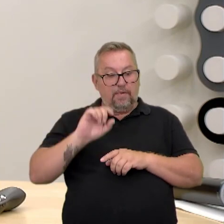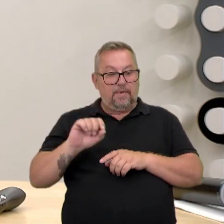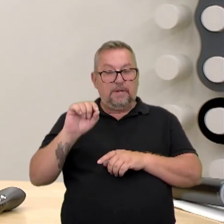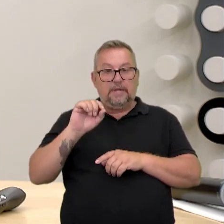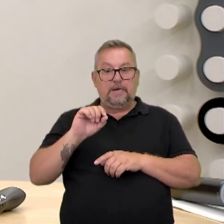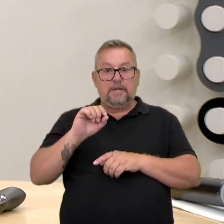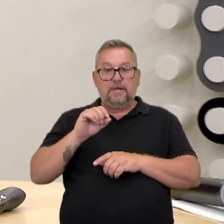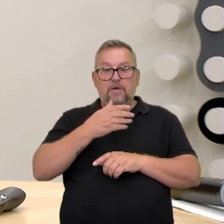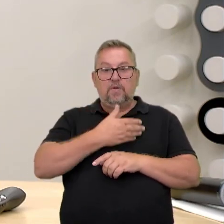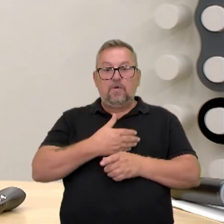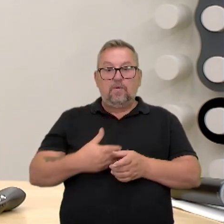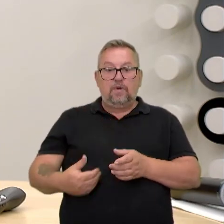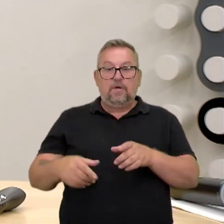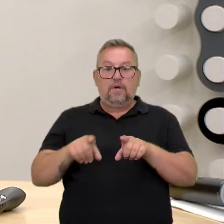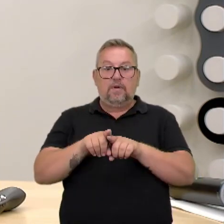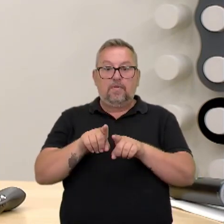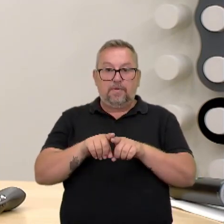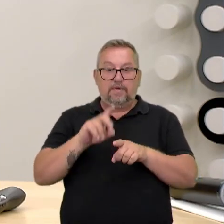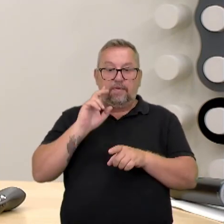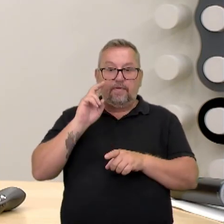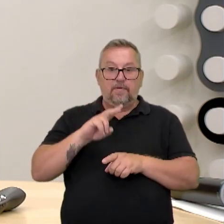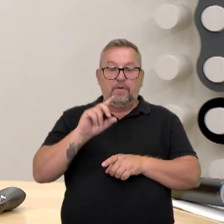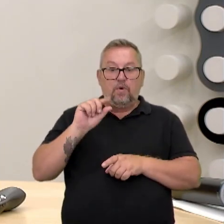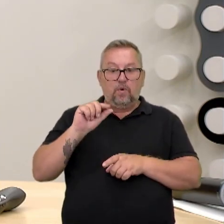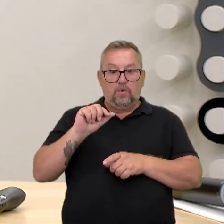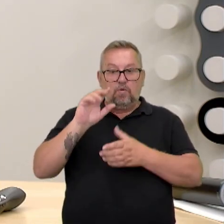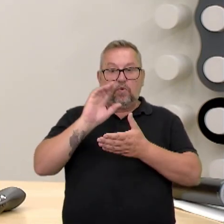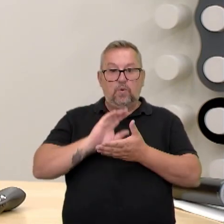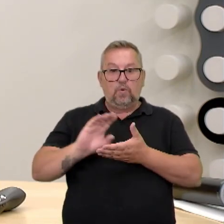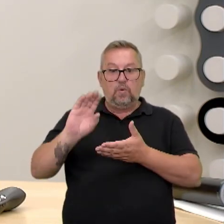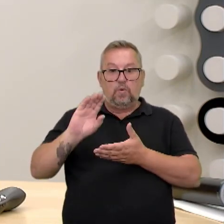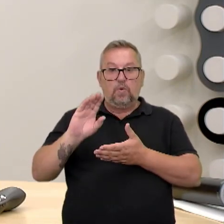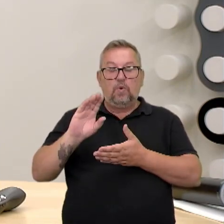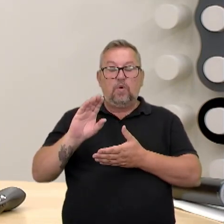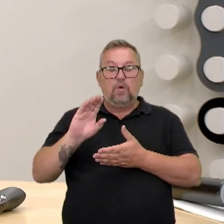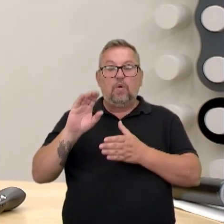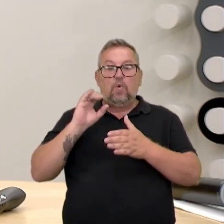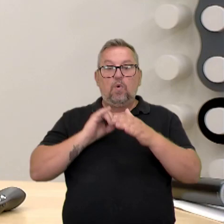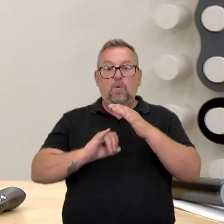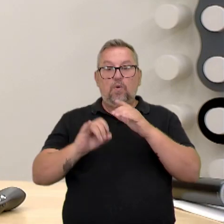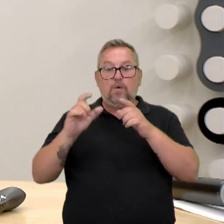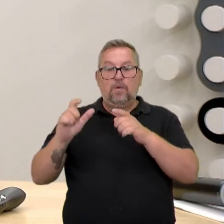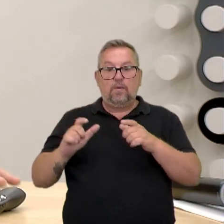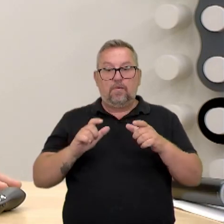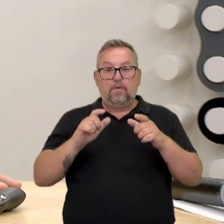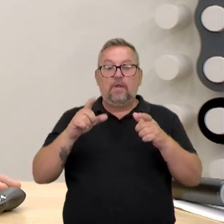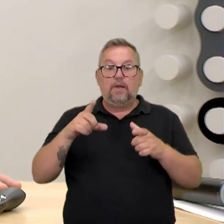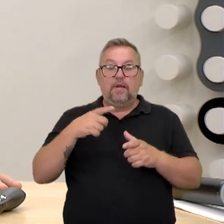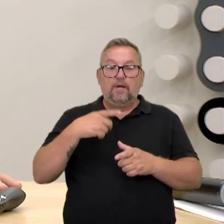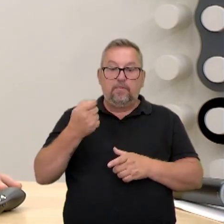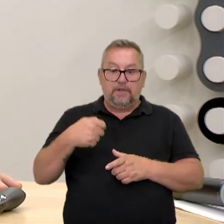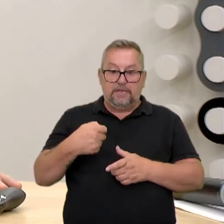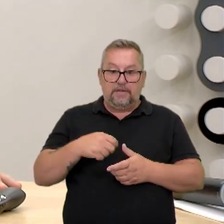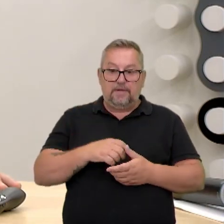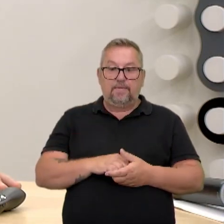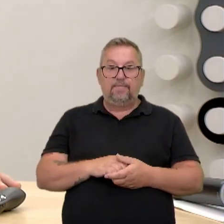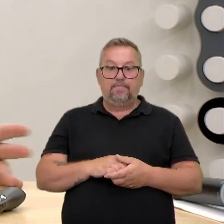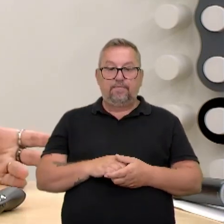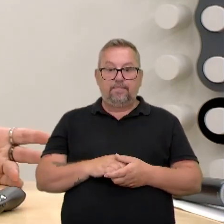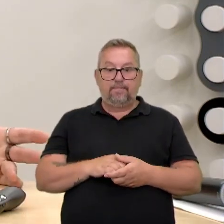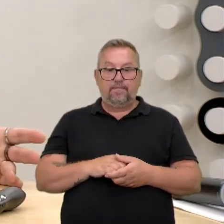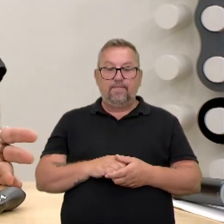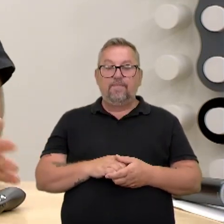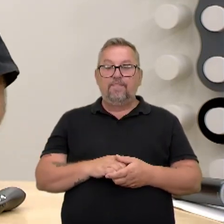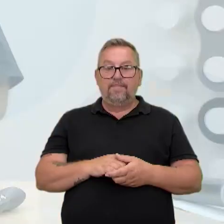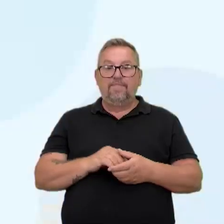os governos, né, e repassar o dinheiro aí dos impostos para os locais onde há necessidade. Tá certo, pessoal? Bom,